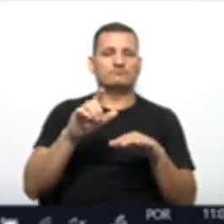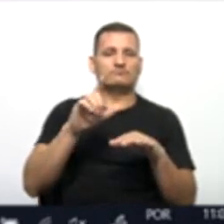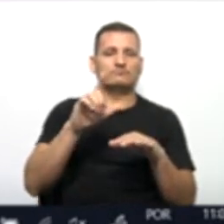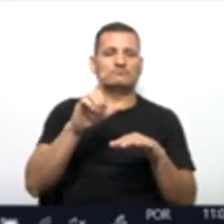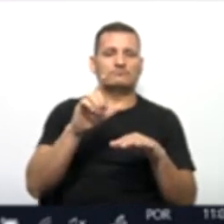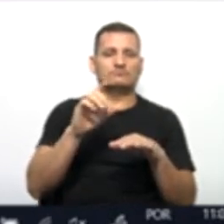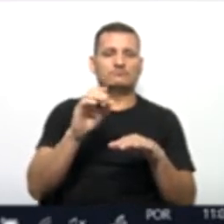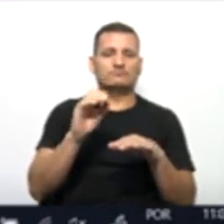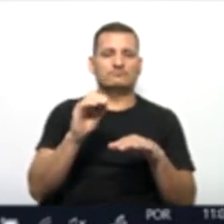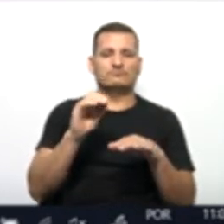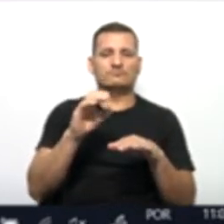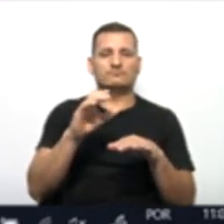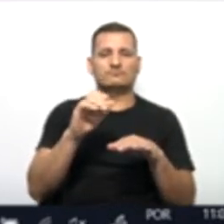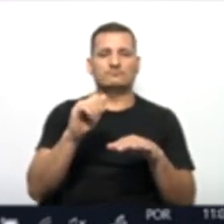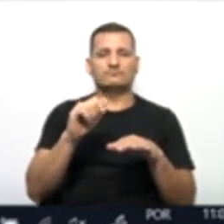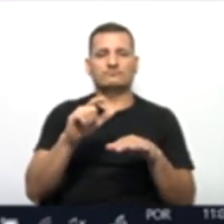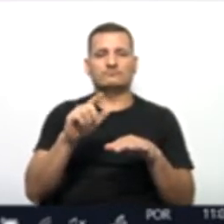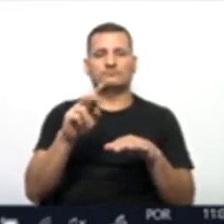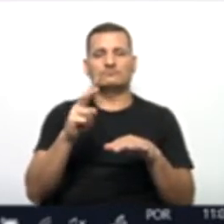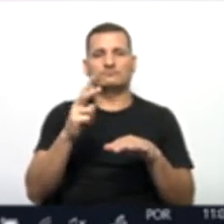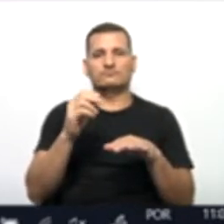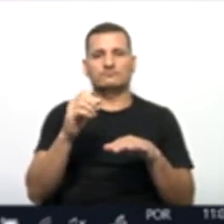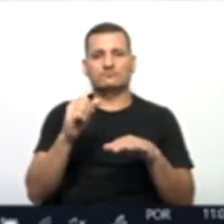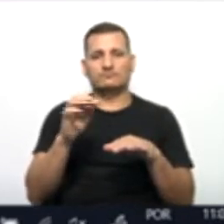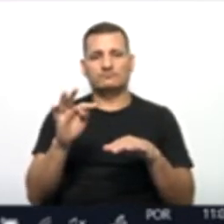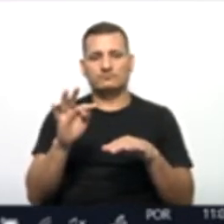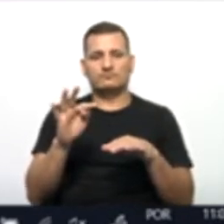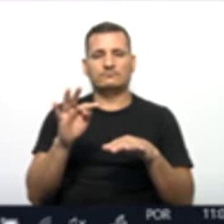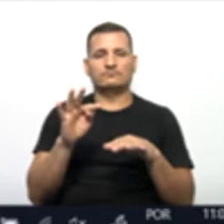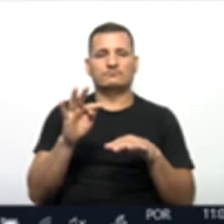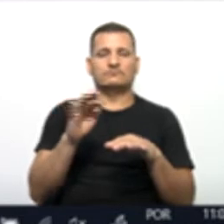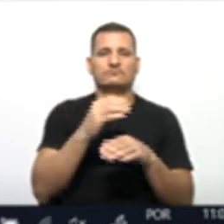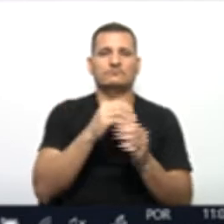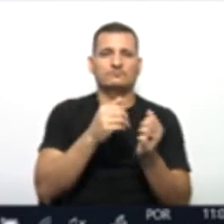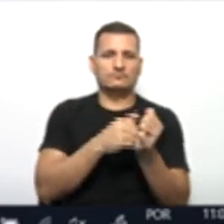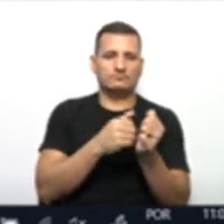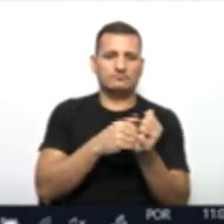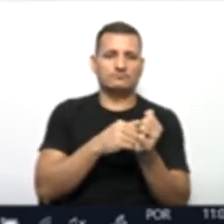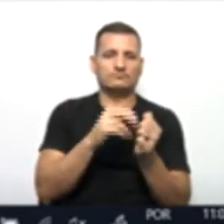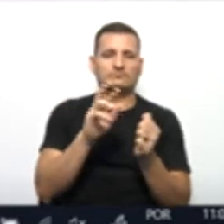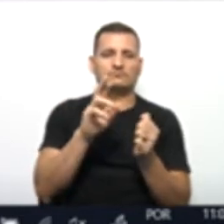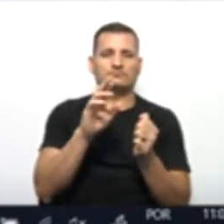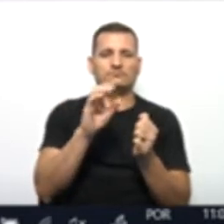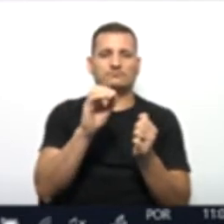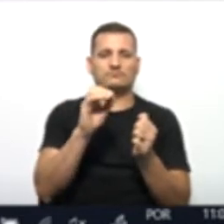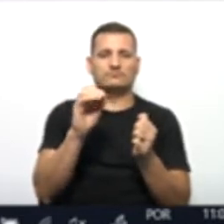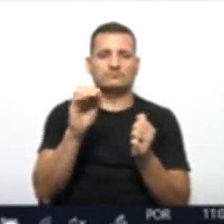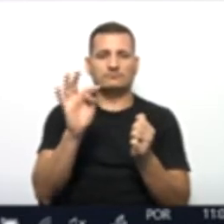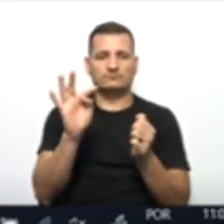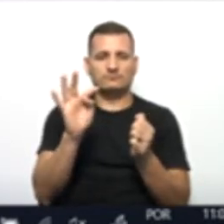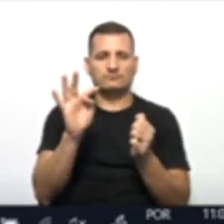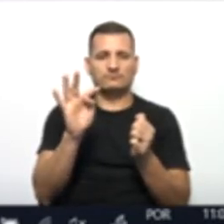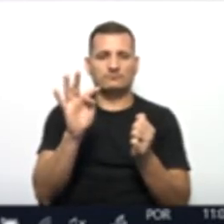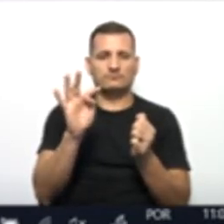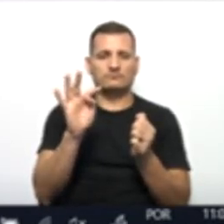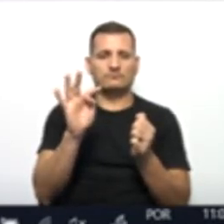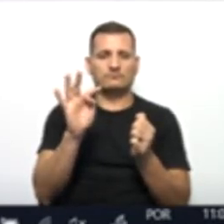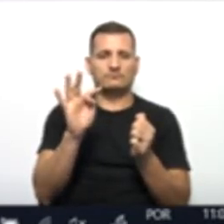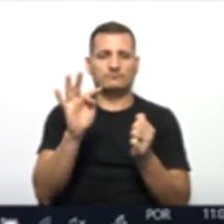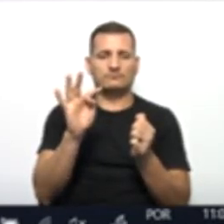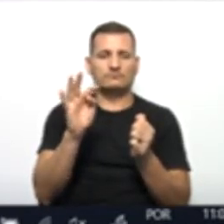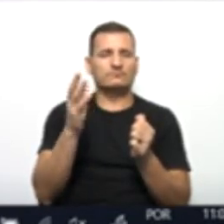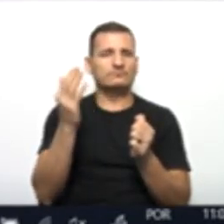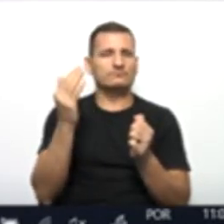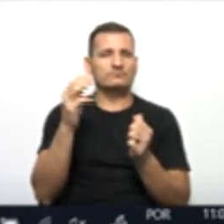usuário vai ser ruth a senha vai ser aluno ifro e aqui na aula passado se não me engano o nome era